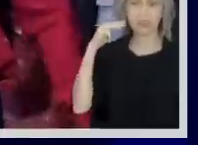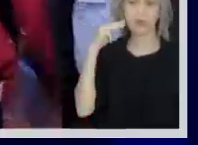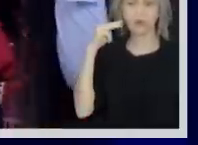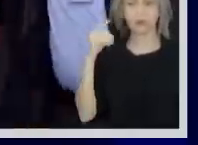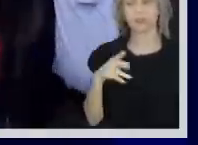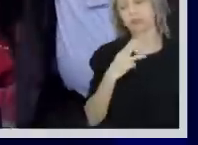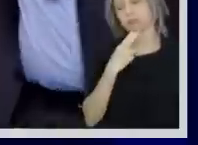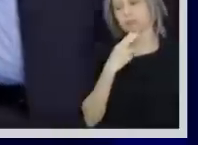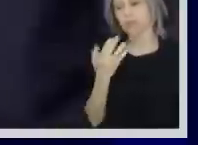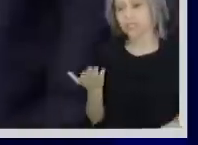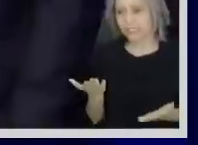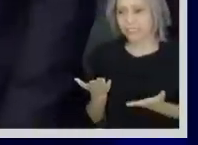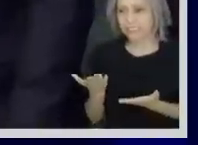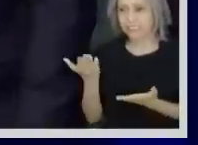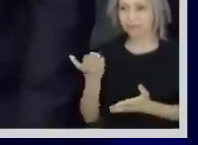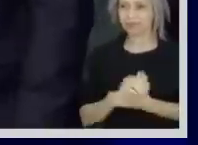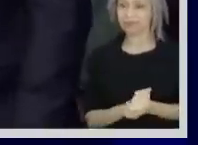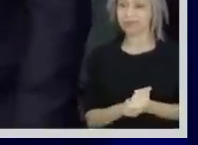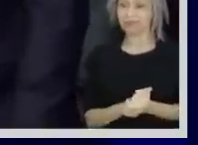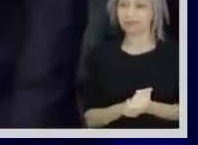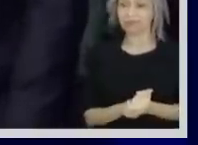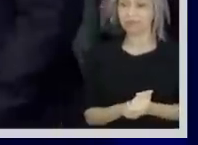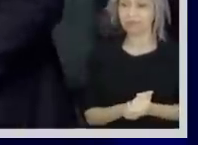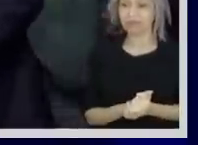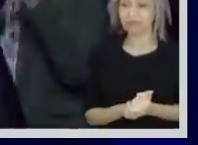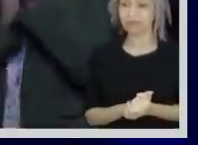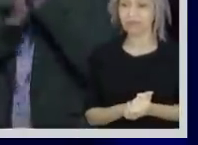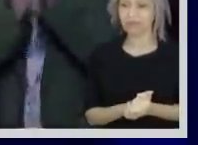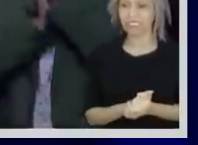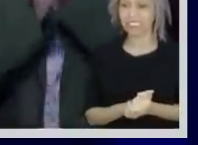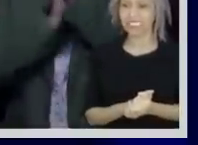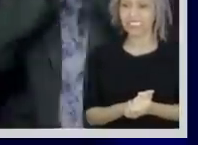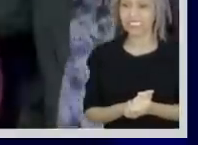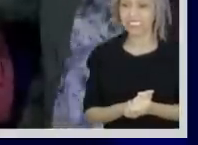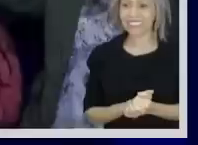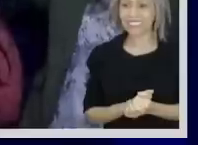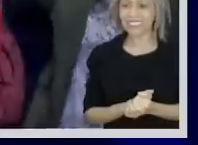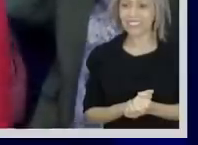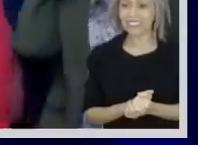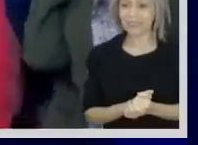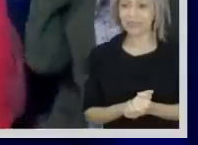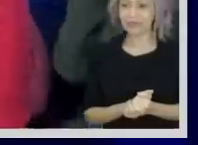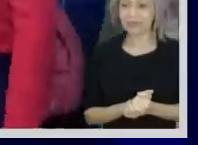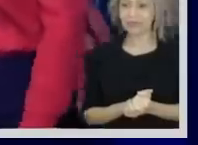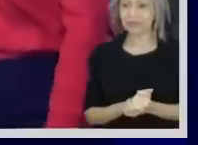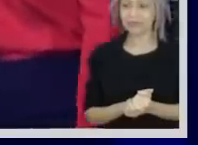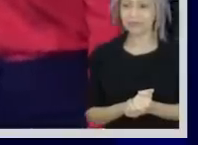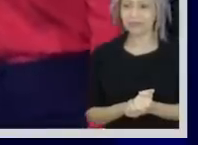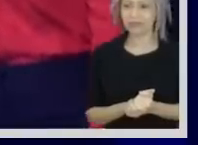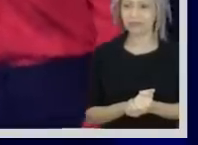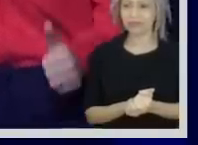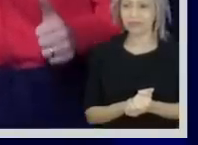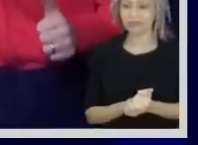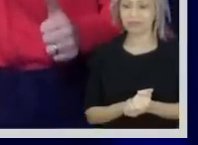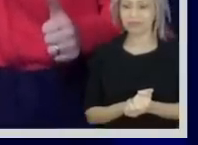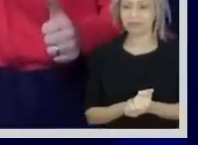de direita, mas não do Bolsonaro. Então a gente vê agora como é interessante que esse MDB já migrou totalmente para a base aliada. Exato. Agora, e não